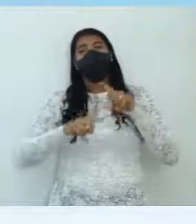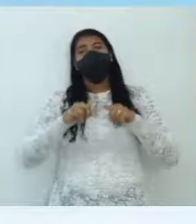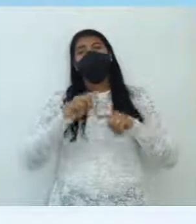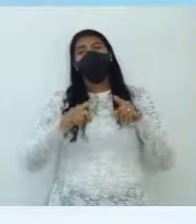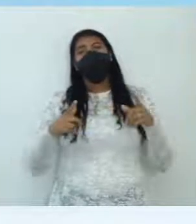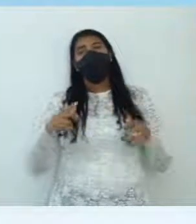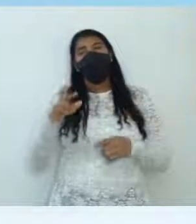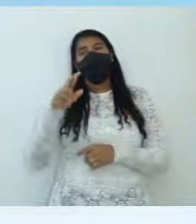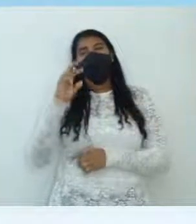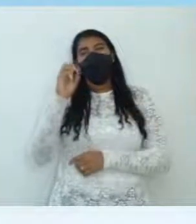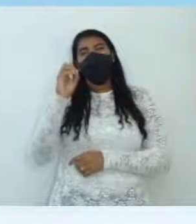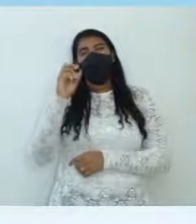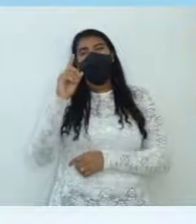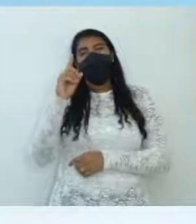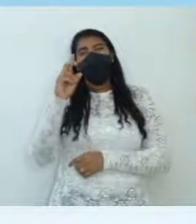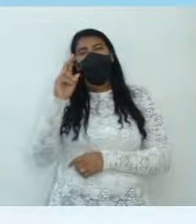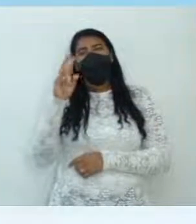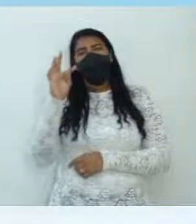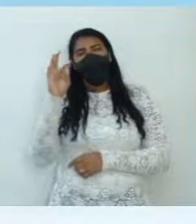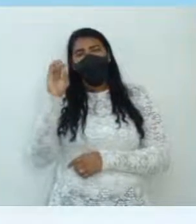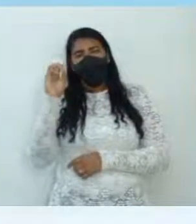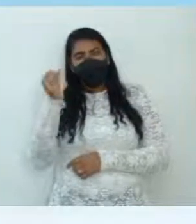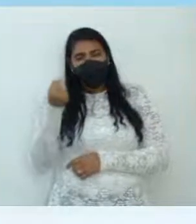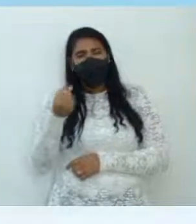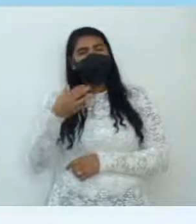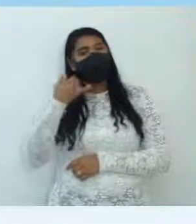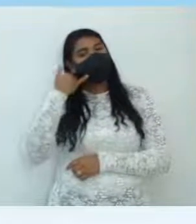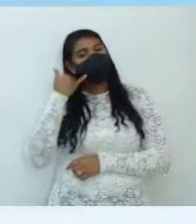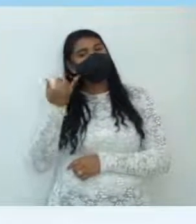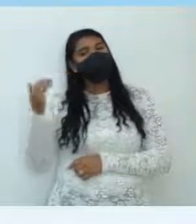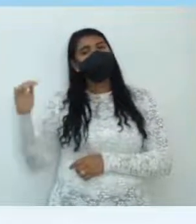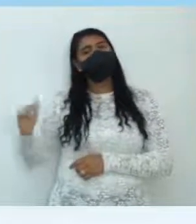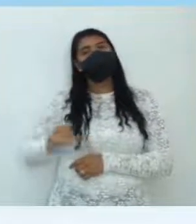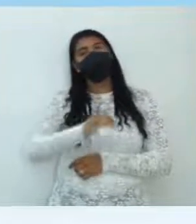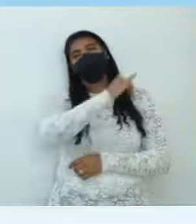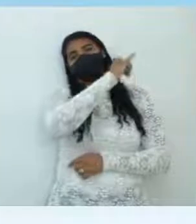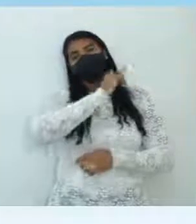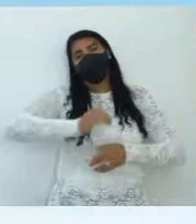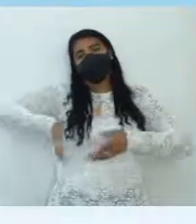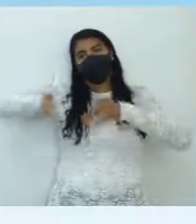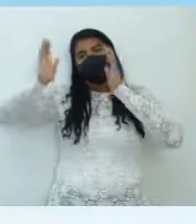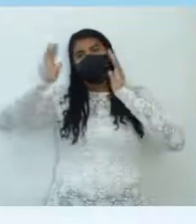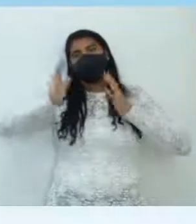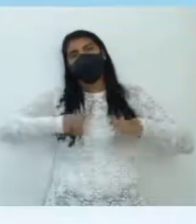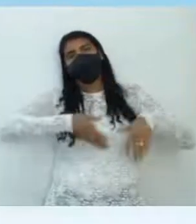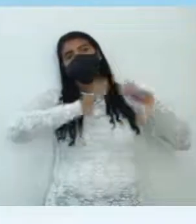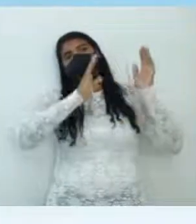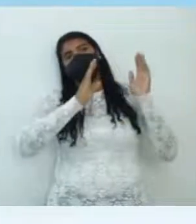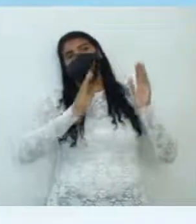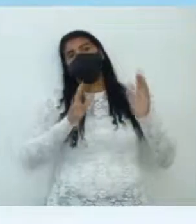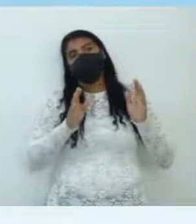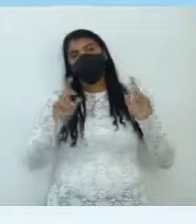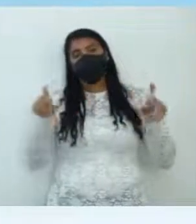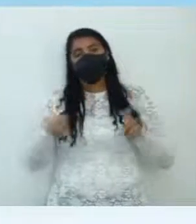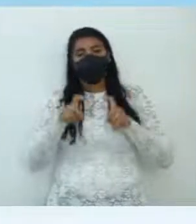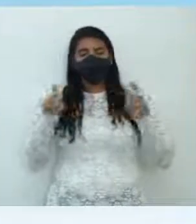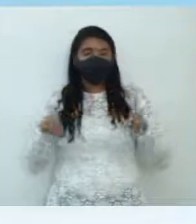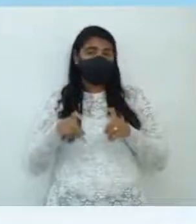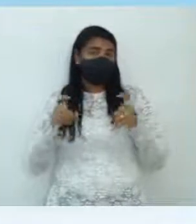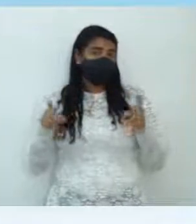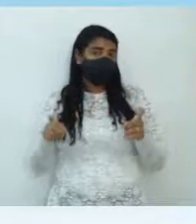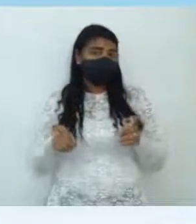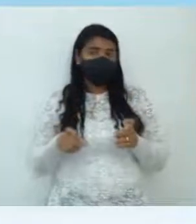ali utilizados, como eu falei para vocês, celulares, aviões, prédios, moedas, computadores,